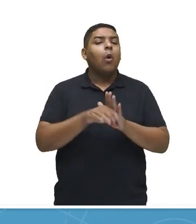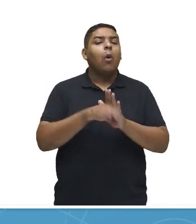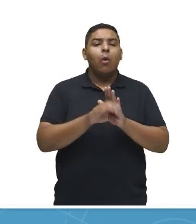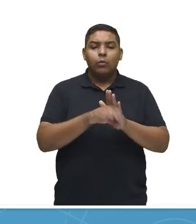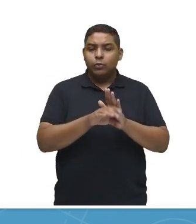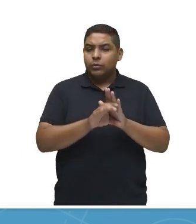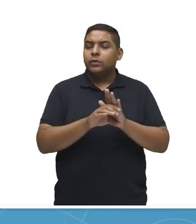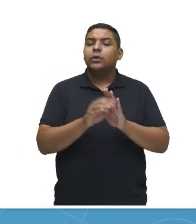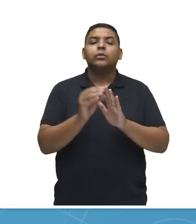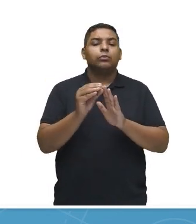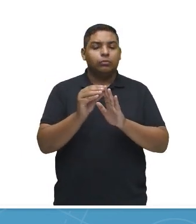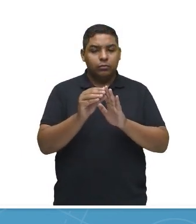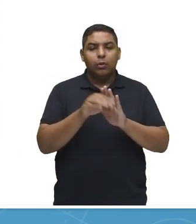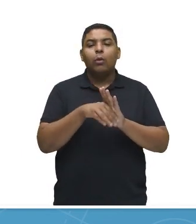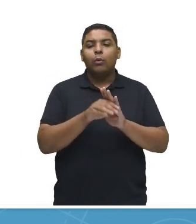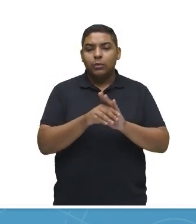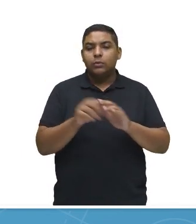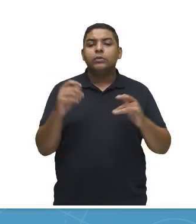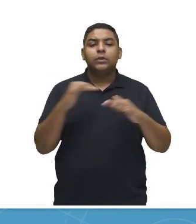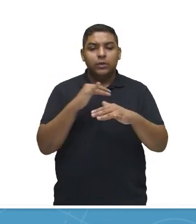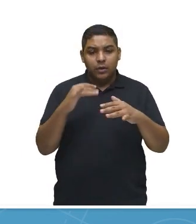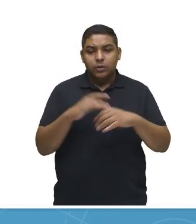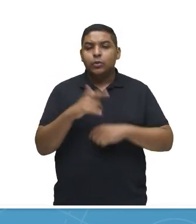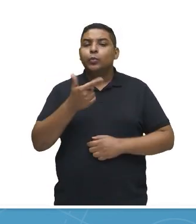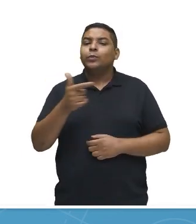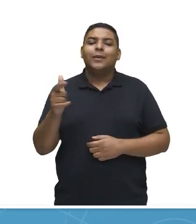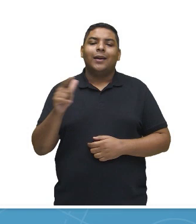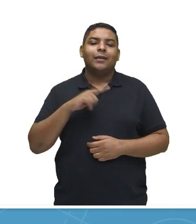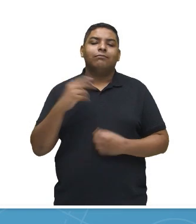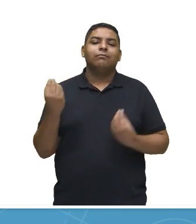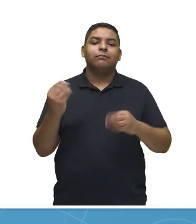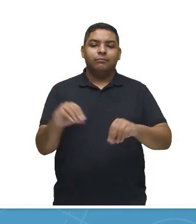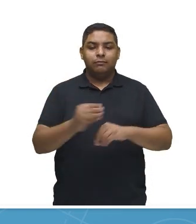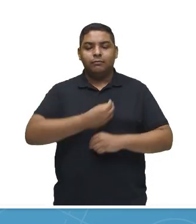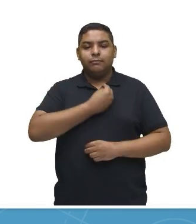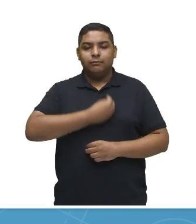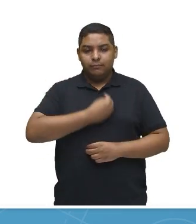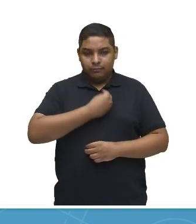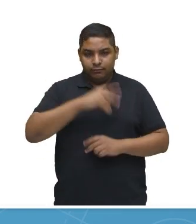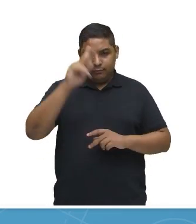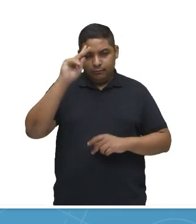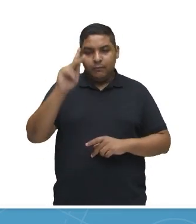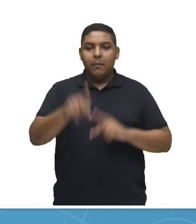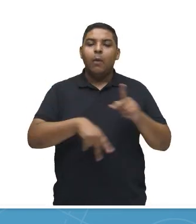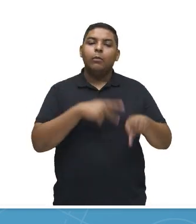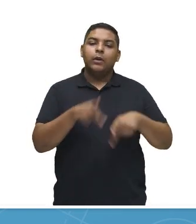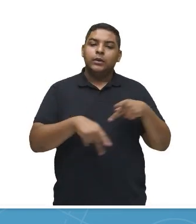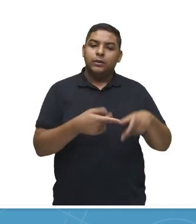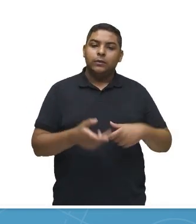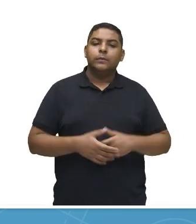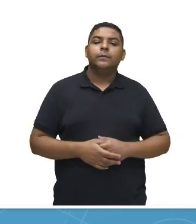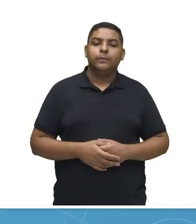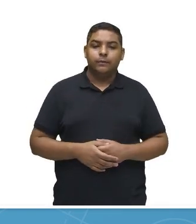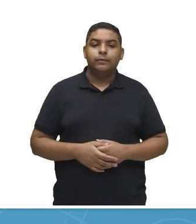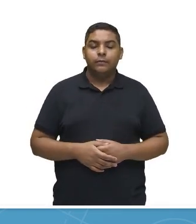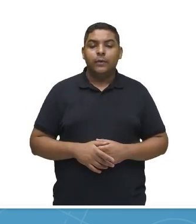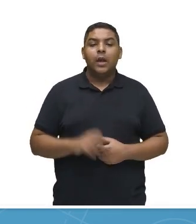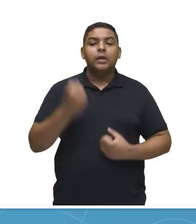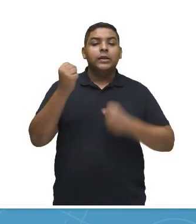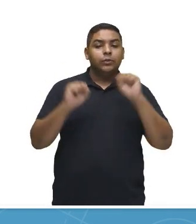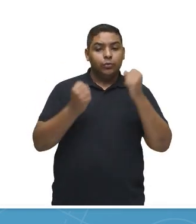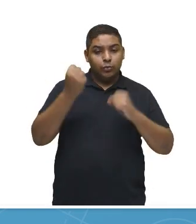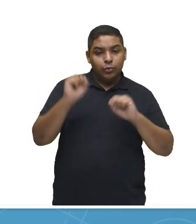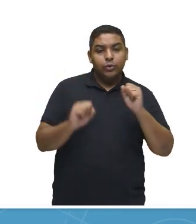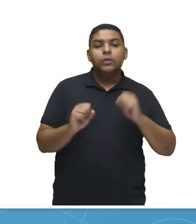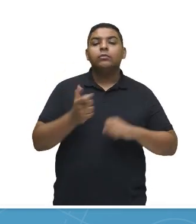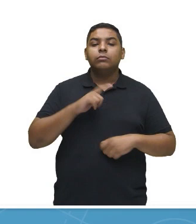leva em conta o contingente populacional. A letra B é falsa porque as indústrias de base pouco se concentram nas